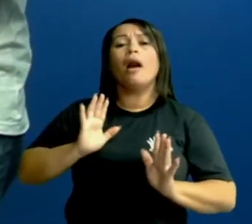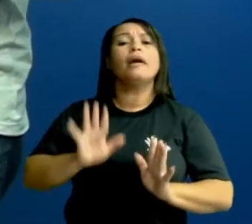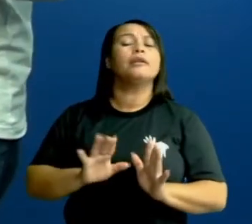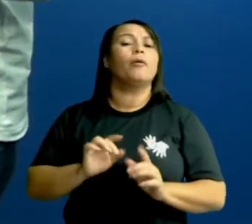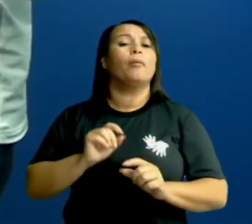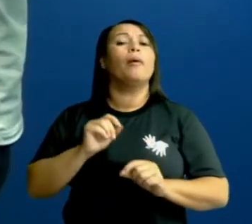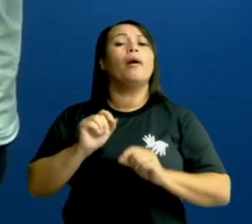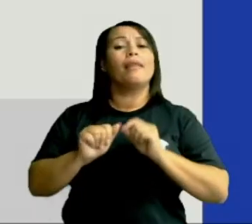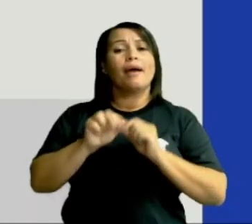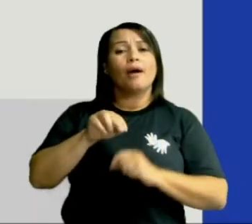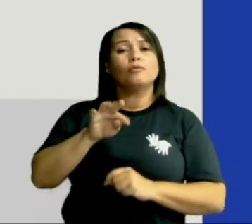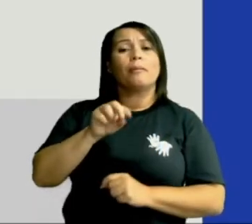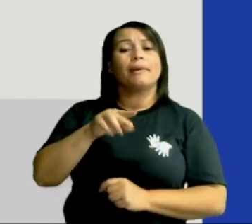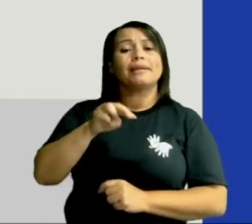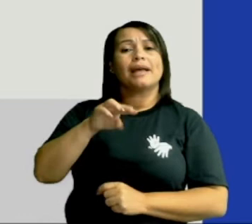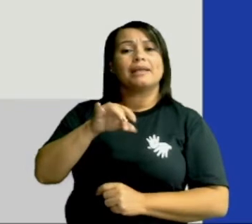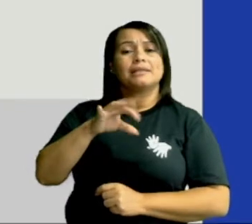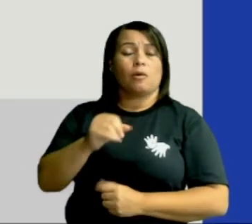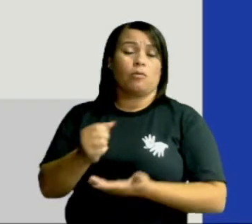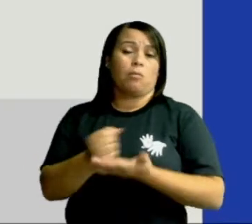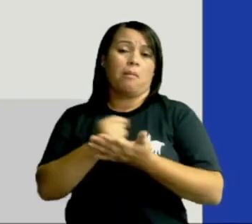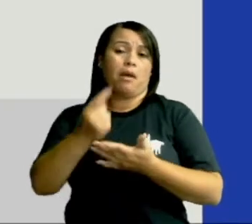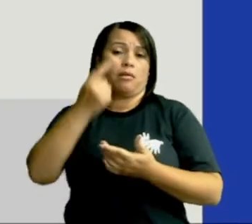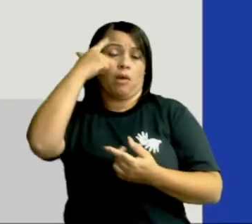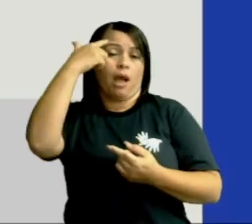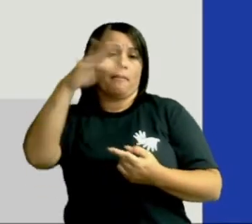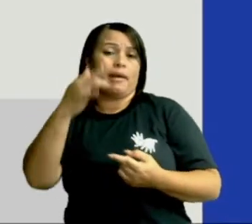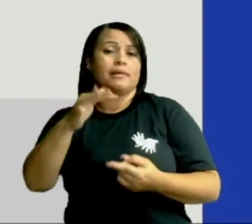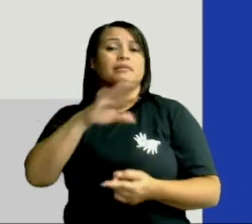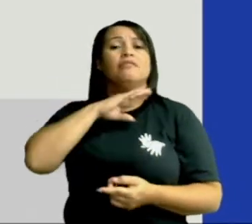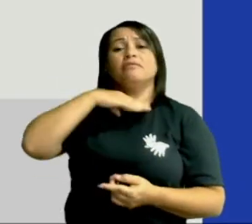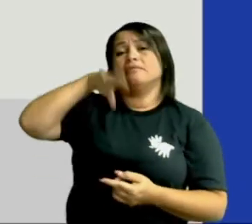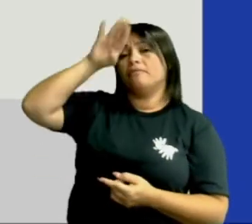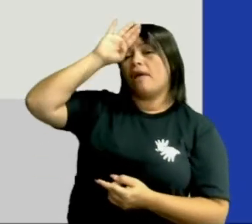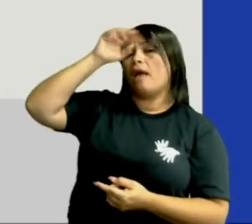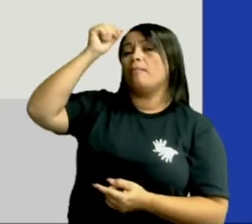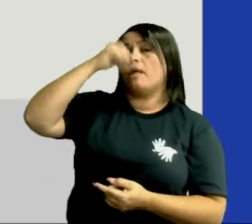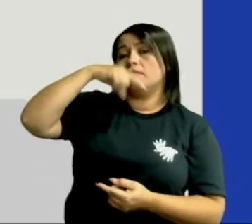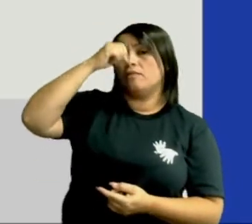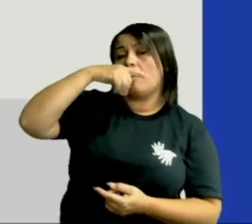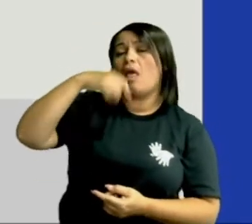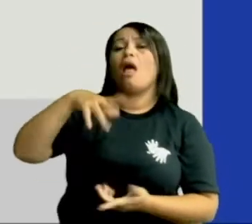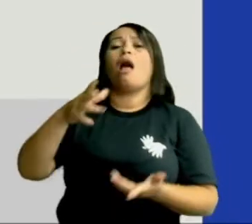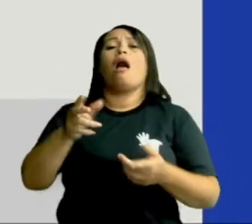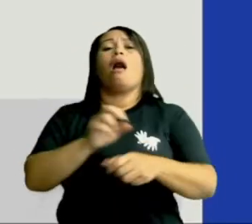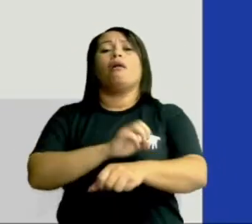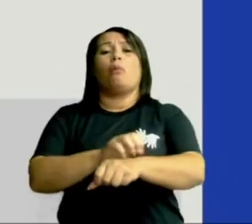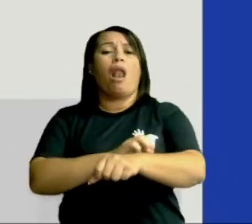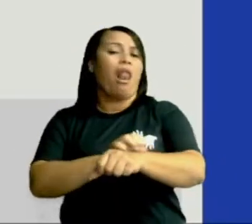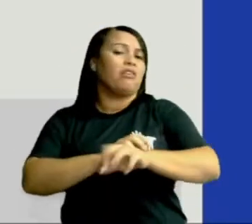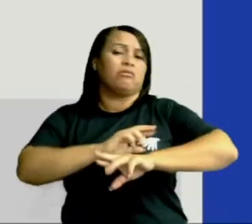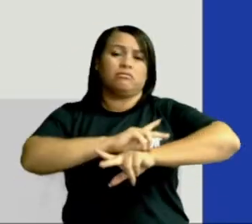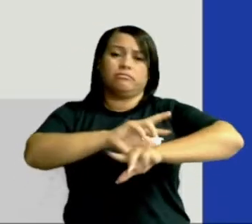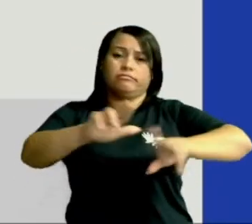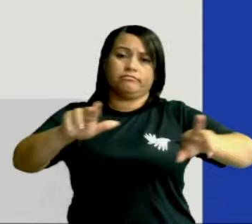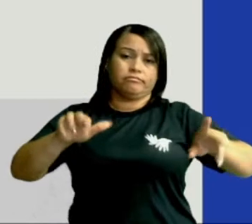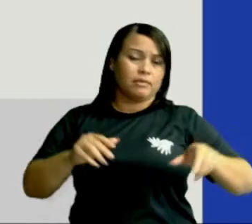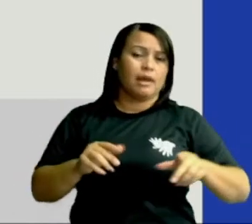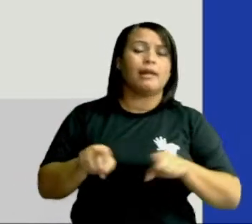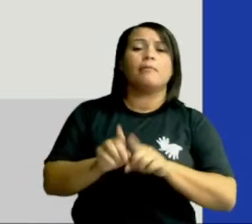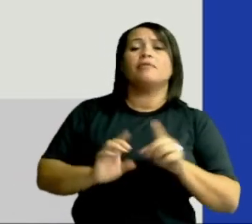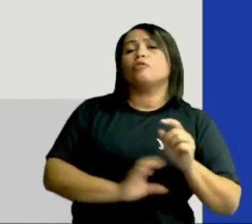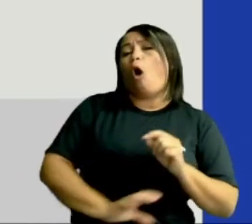nós tomamos remédios para dor de cabeça, para febre, resfriado, congestos nasais, alergias, dores no estômago,